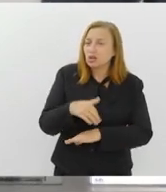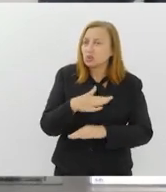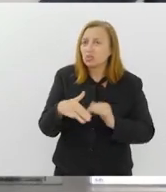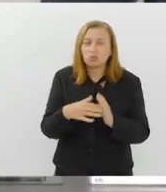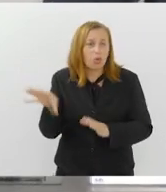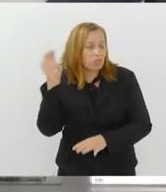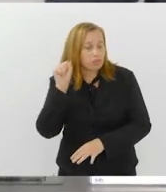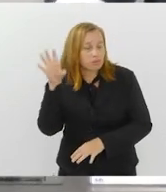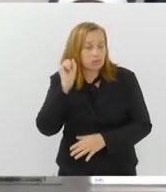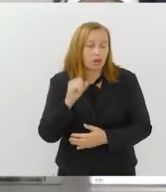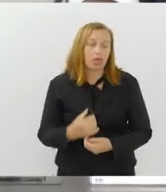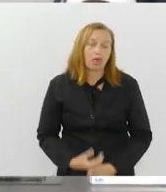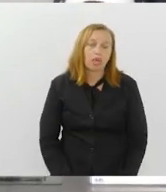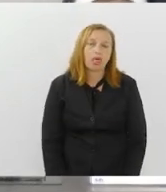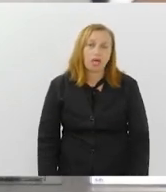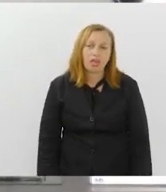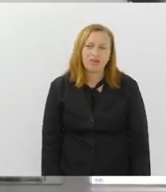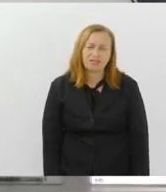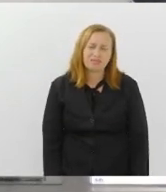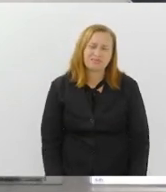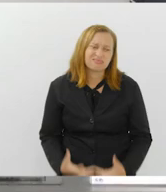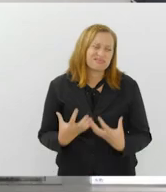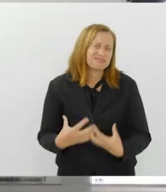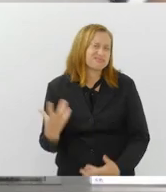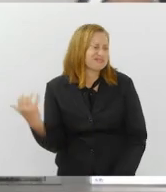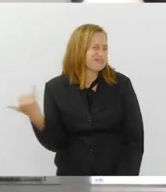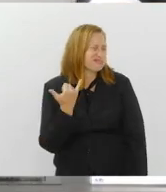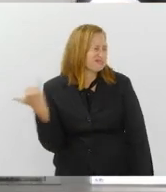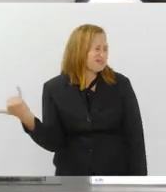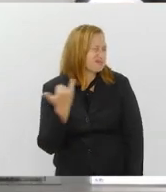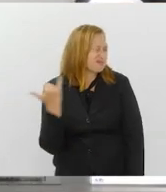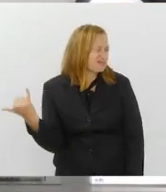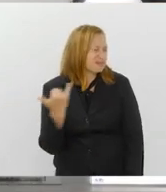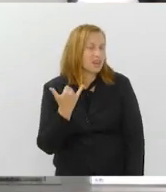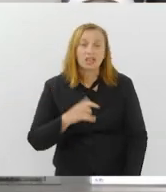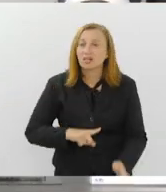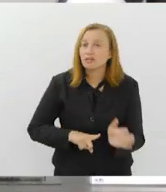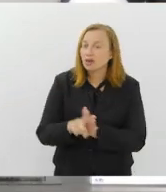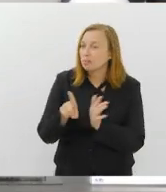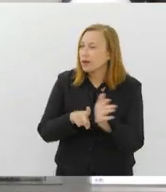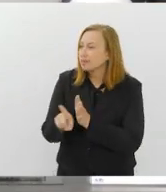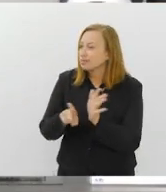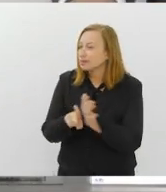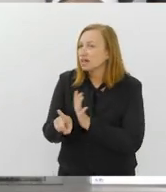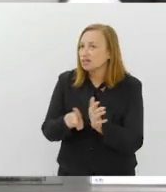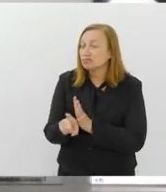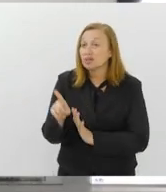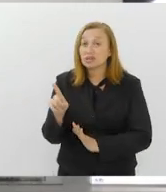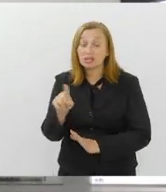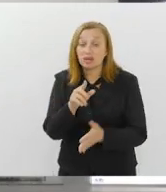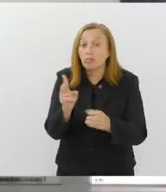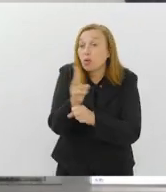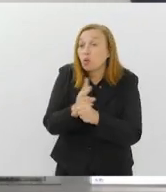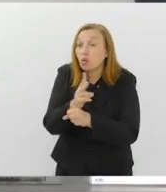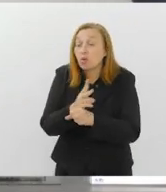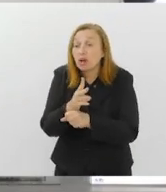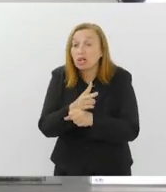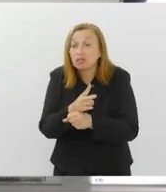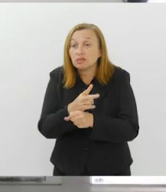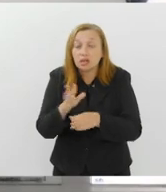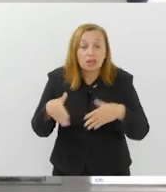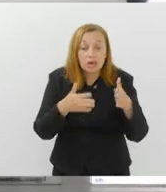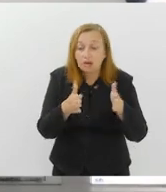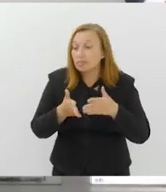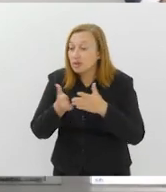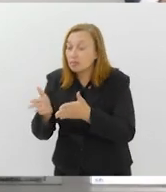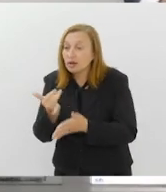ser uma frustração. É assim, que eu estou vendo. A gente fica perguntando, vocês ficam achando caminhos para dar desculpa. Me mandaram mais de 6